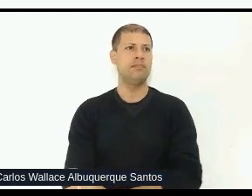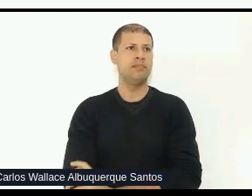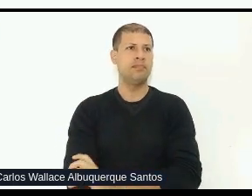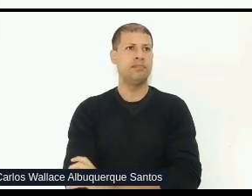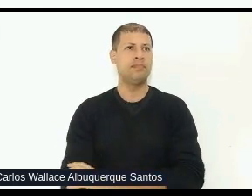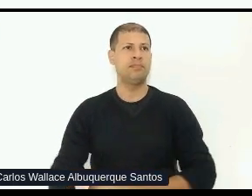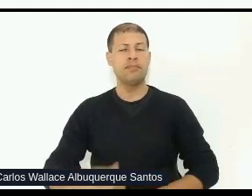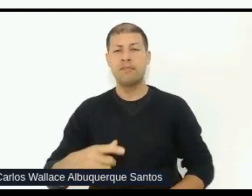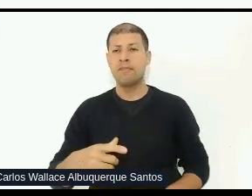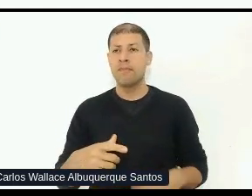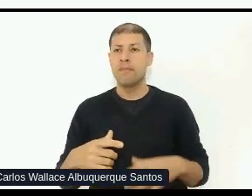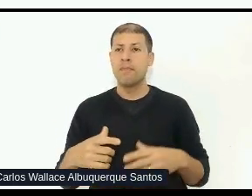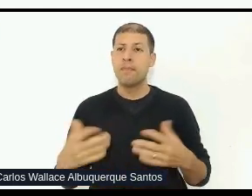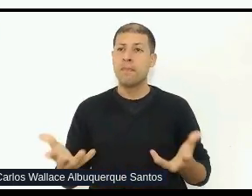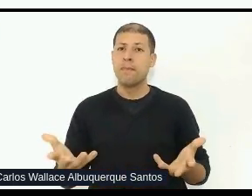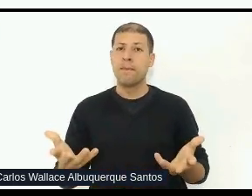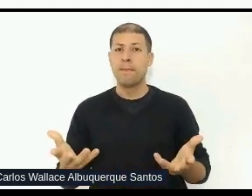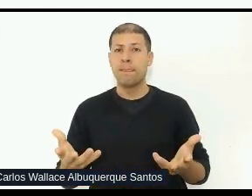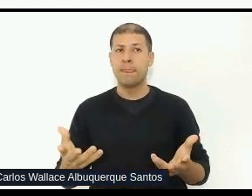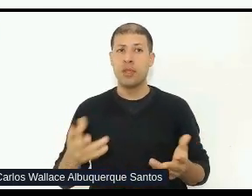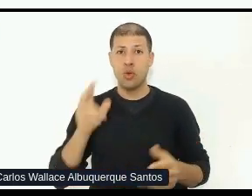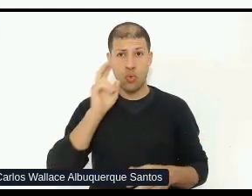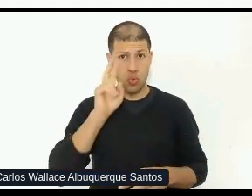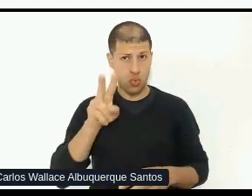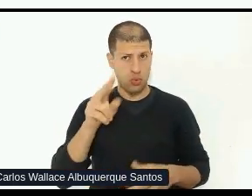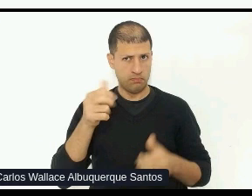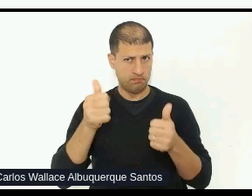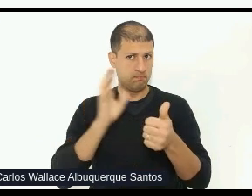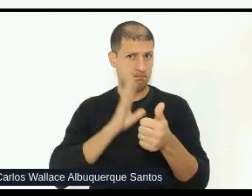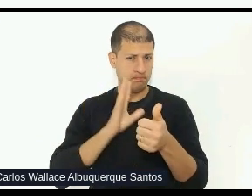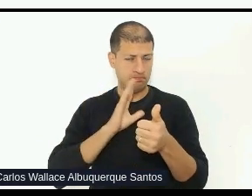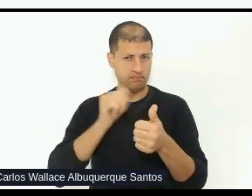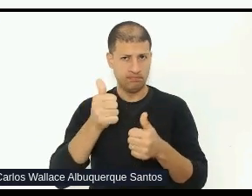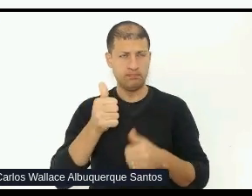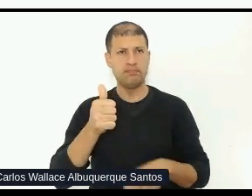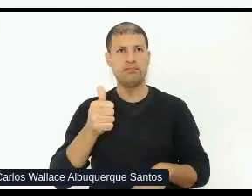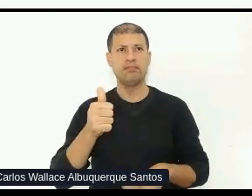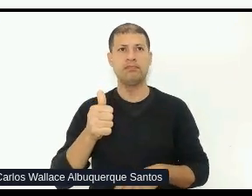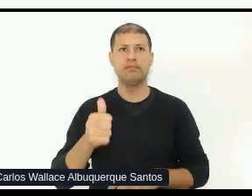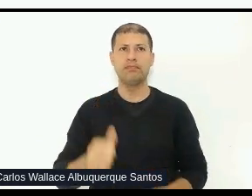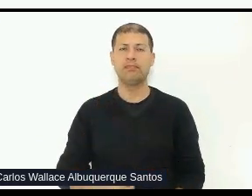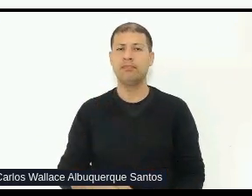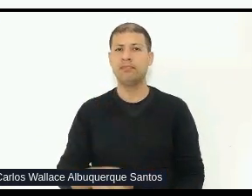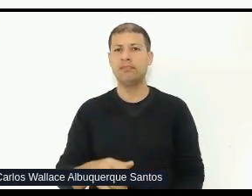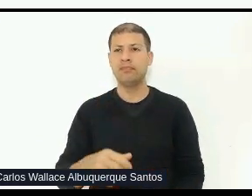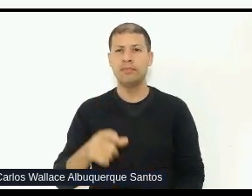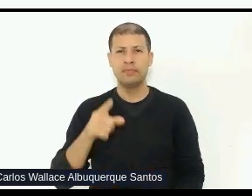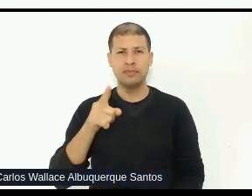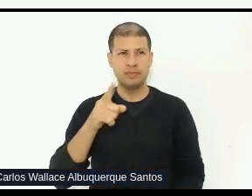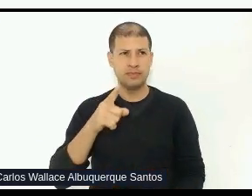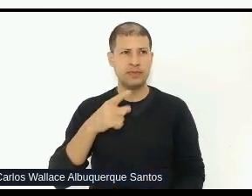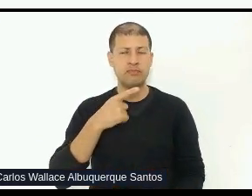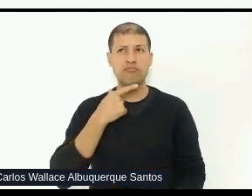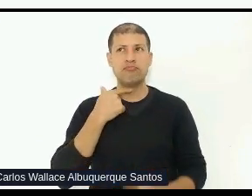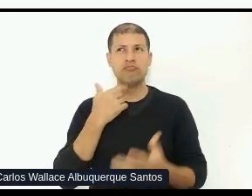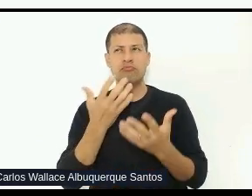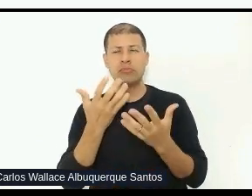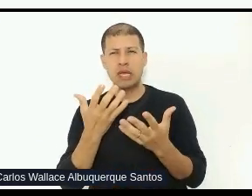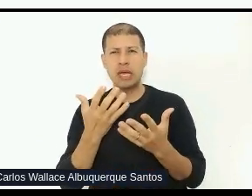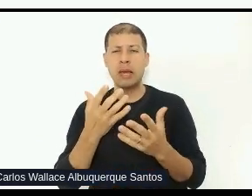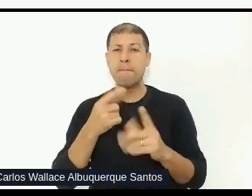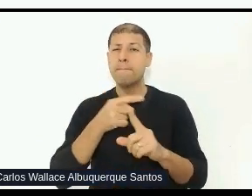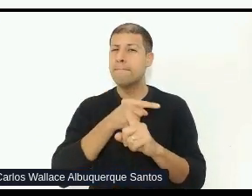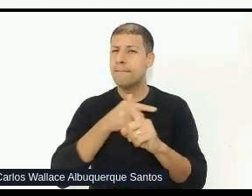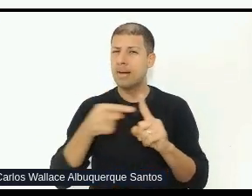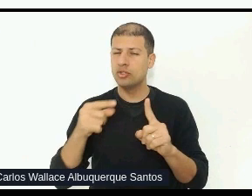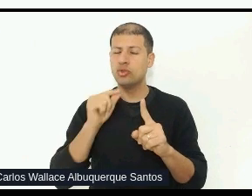Então, vê que legal, né? Então, falei para vocês que uma parte dessa motivação aí da gente passa